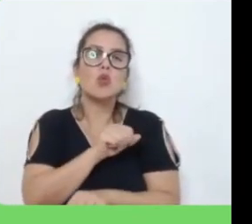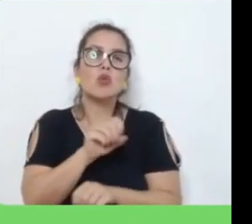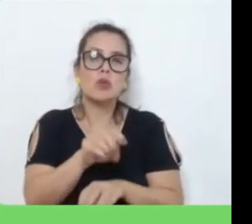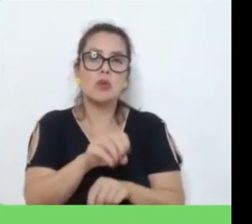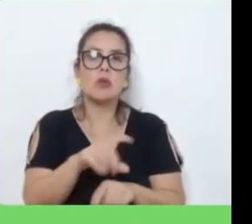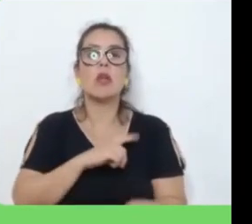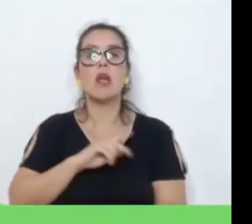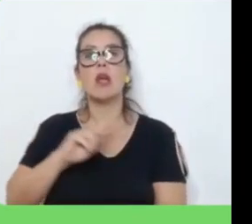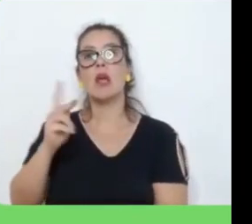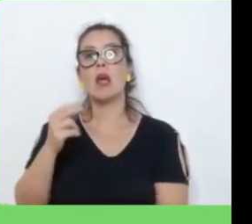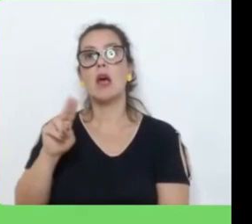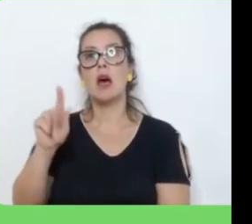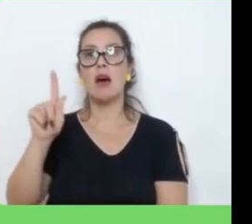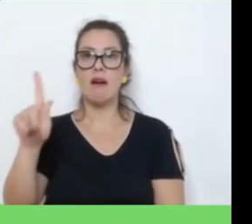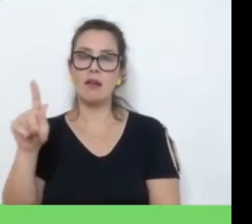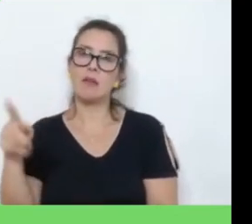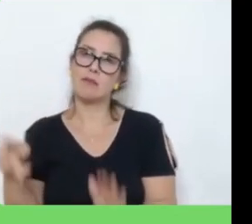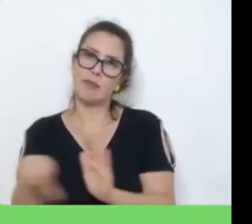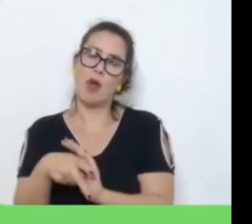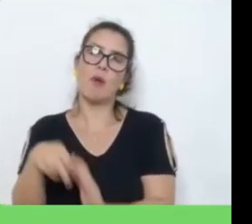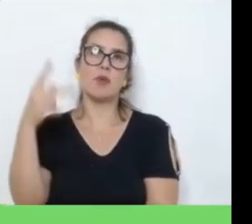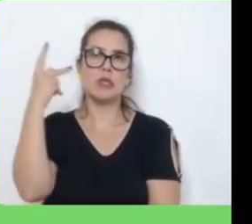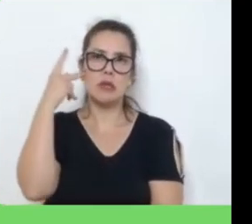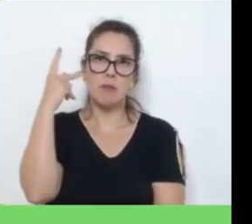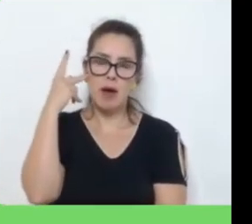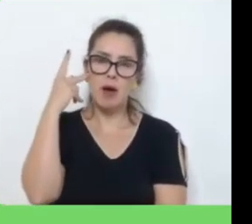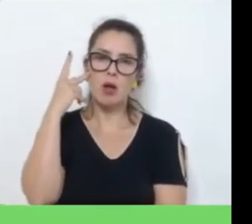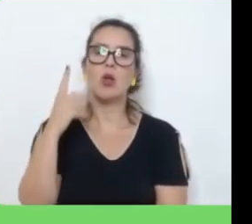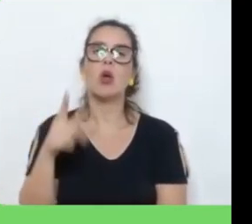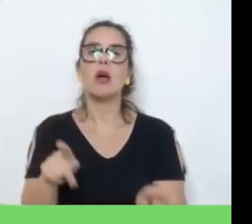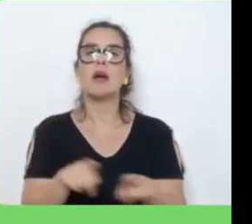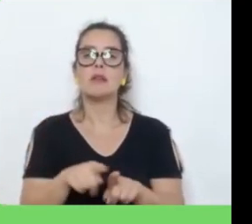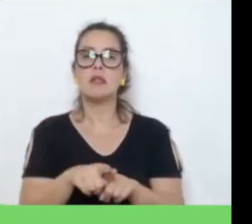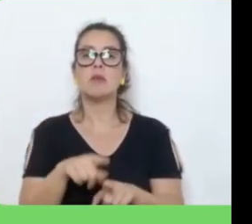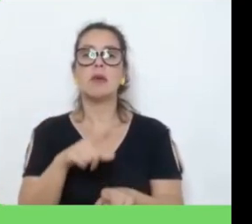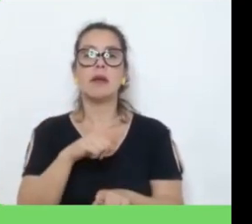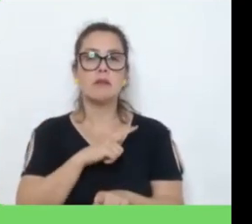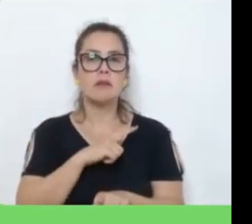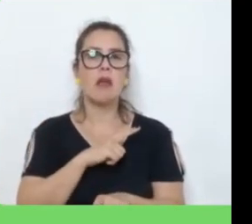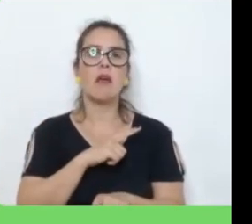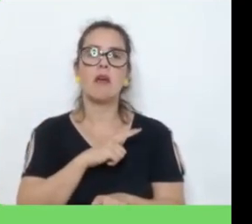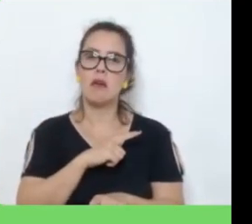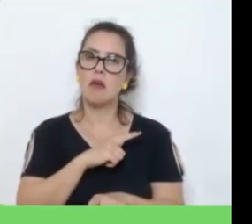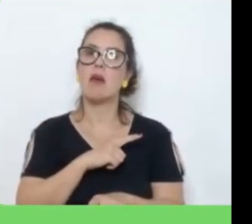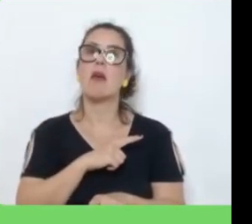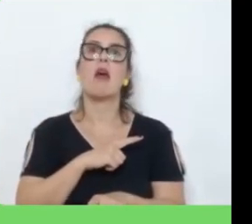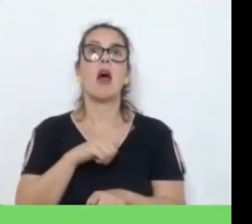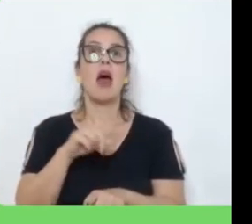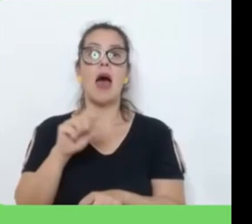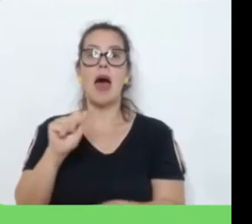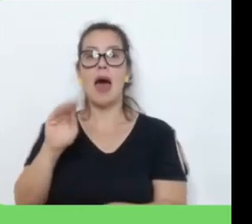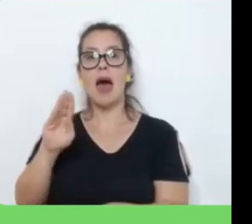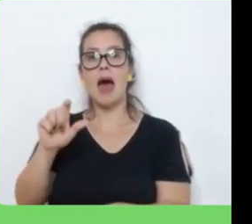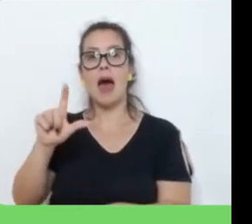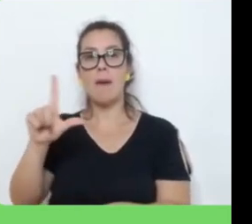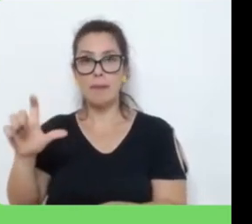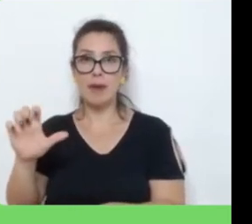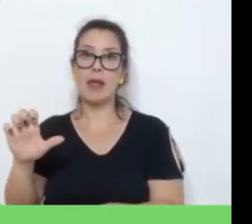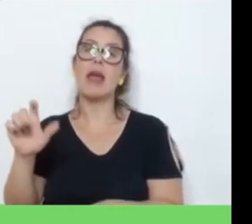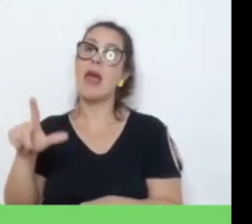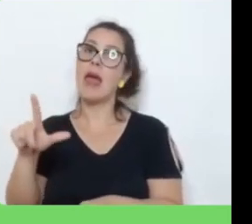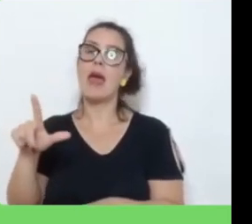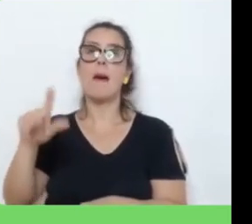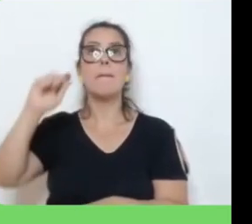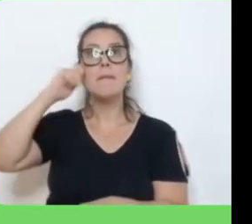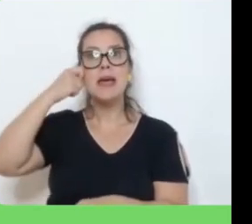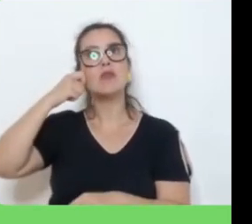hug São Paulo a ple nambuco a afrogames importante de inclusão de pessoas pretas e periféricas e e que apoiou a nossa cartilha